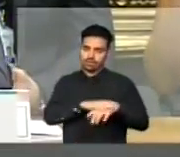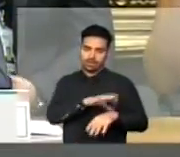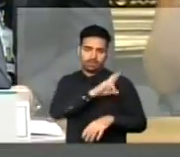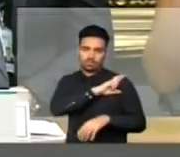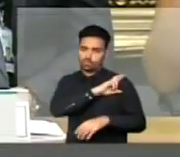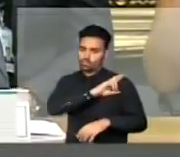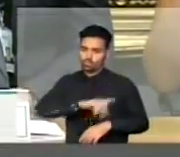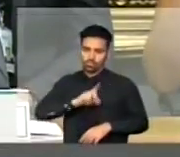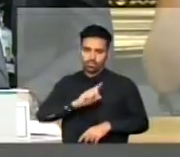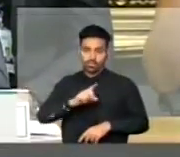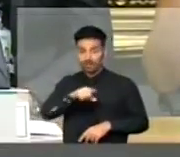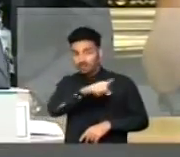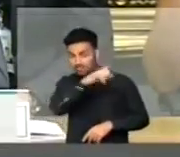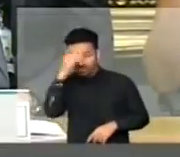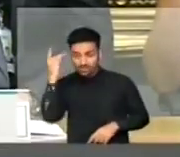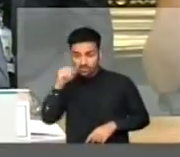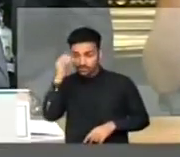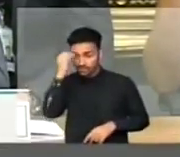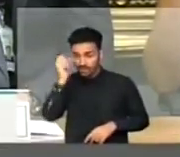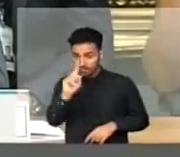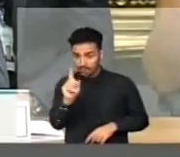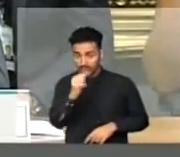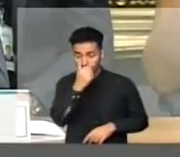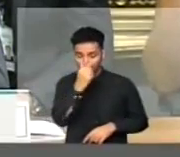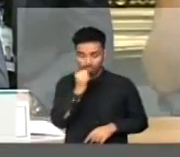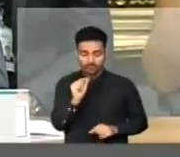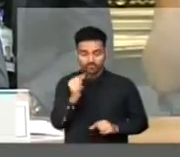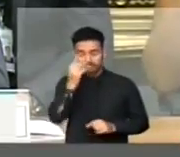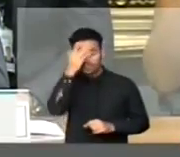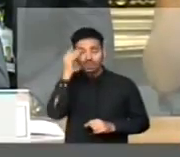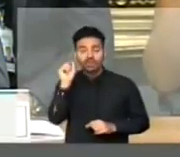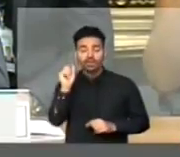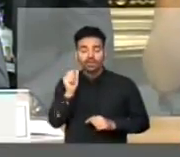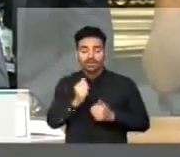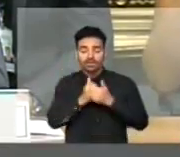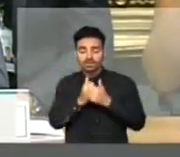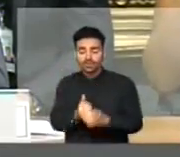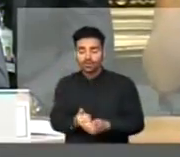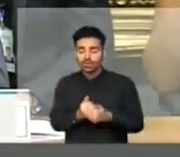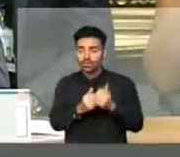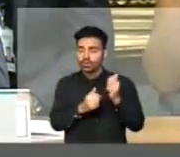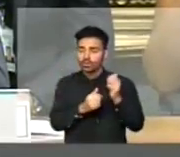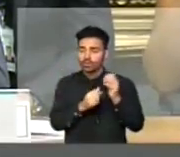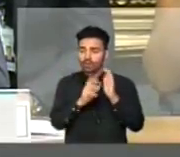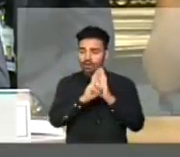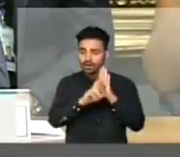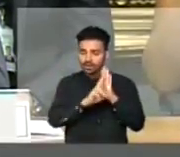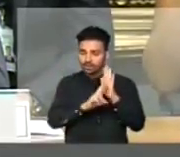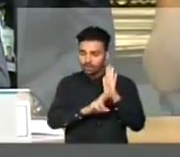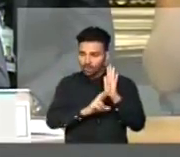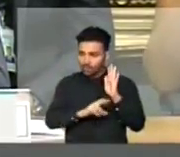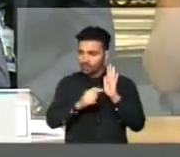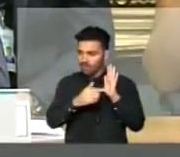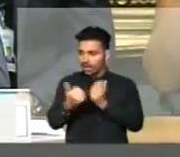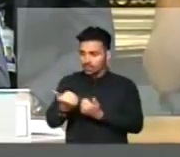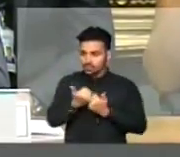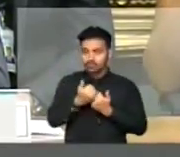Para os desavisados, quem guiou a elaboração deste relatório foi a Constituição.